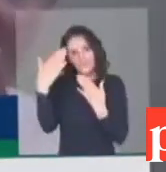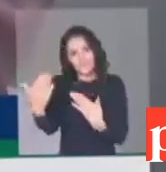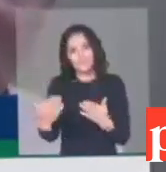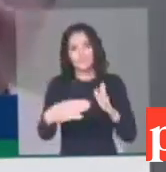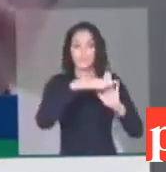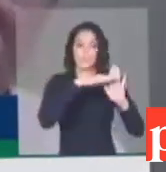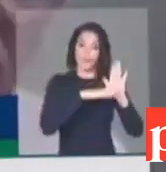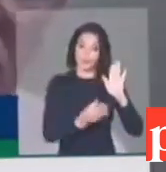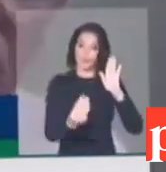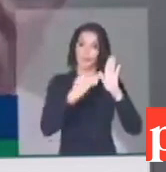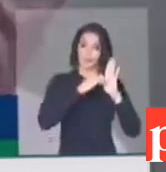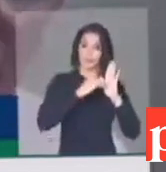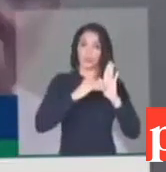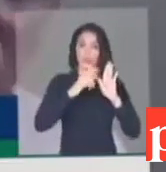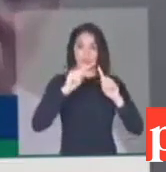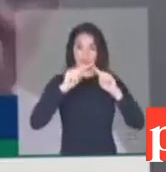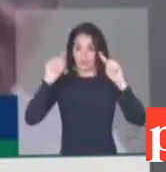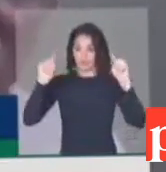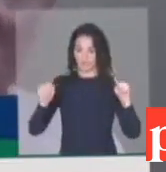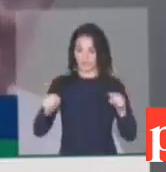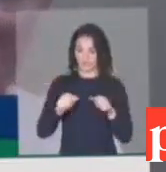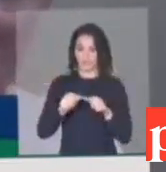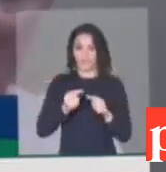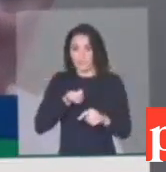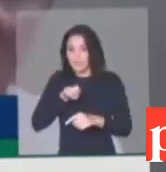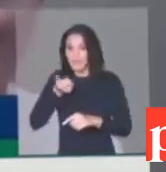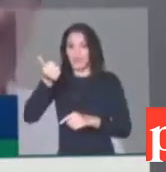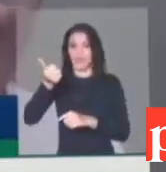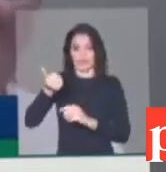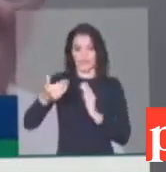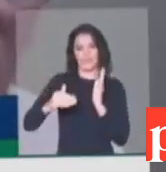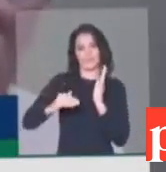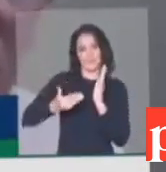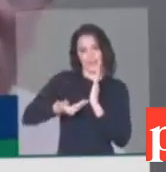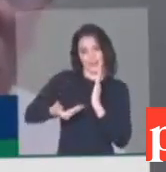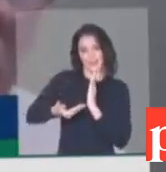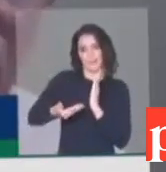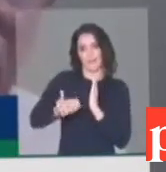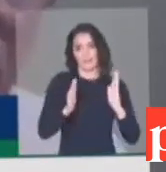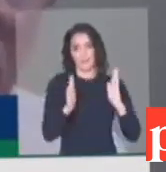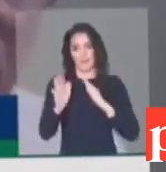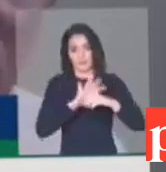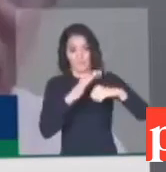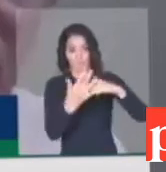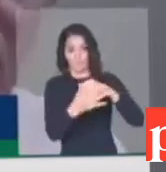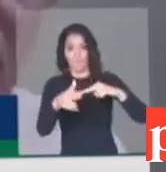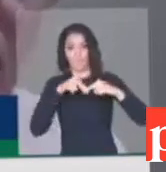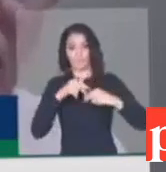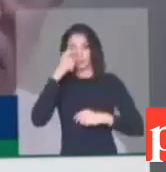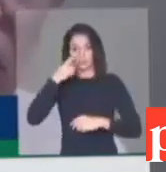em pauta, este aqui é um quadro que foi doado para a Câmara Federal e agora, nesta época de pandemia, nós não podemos ir